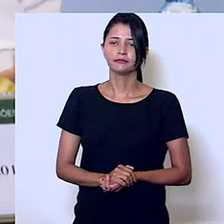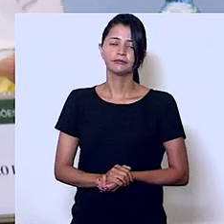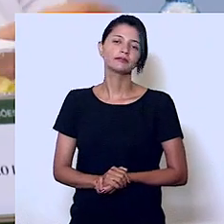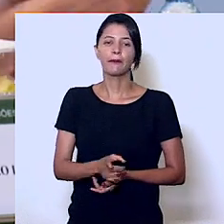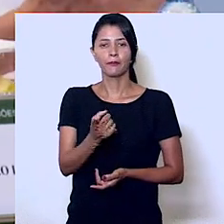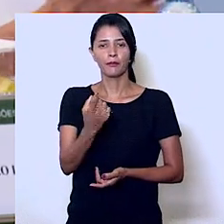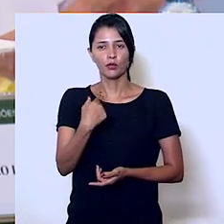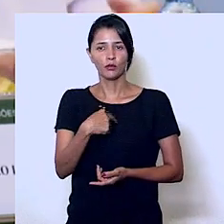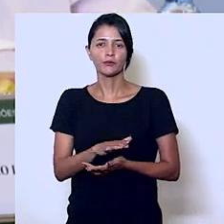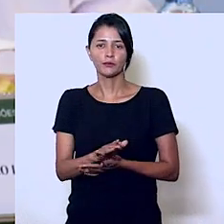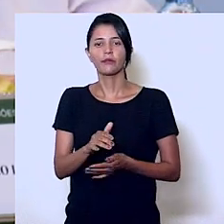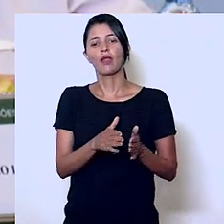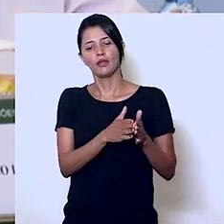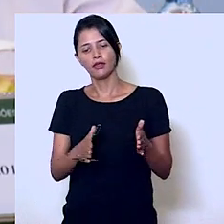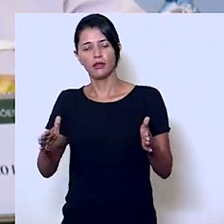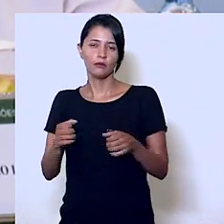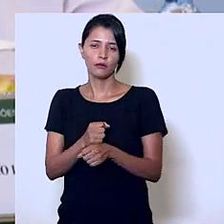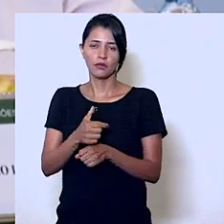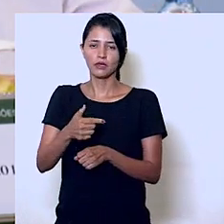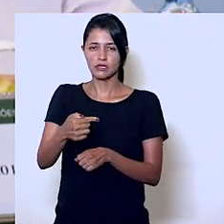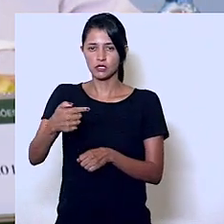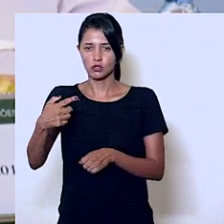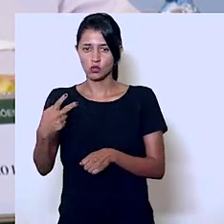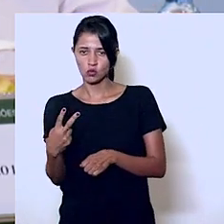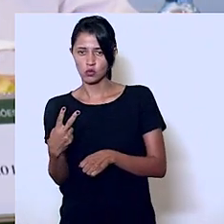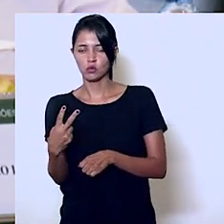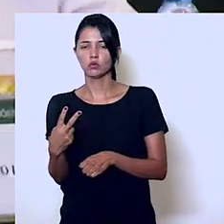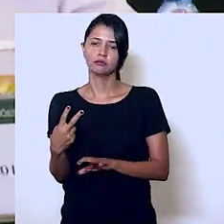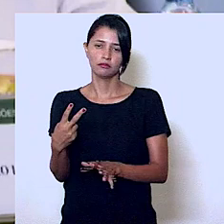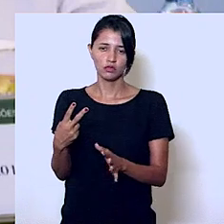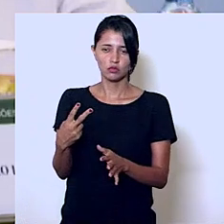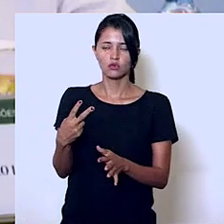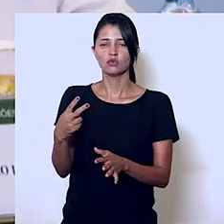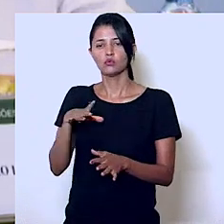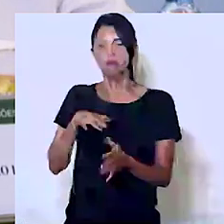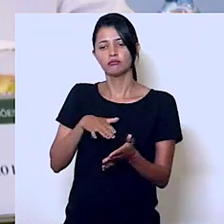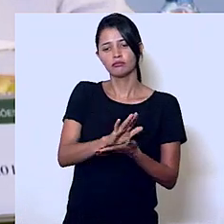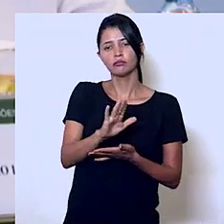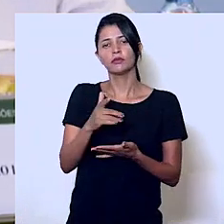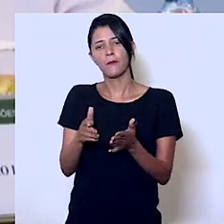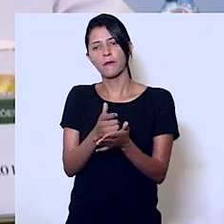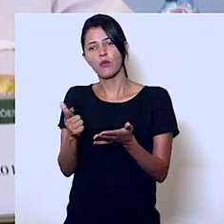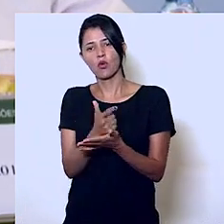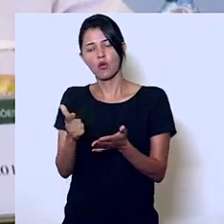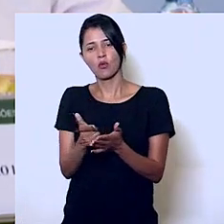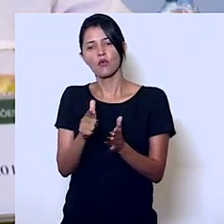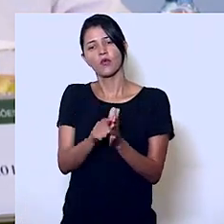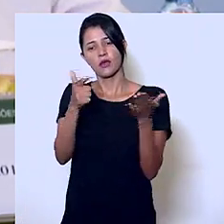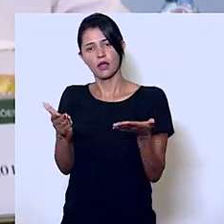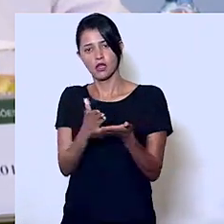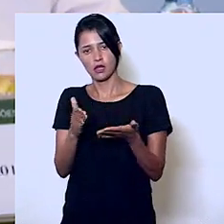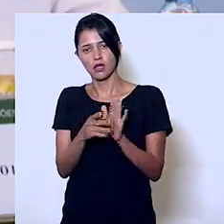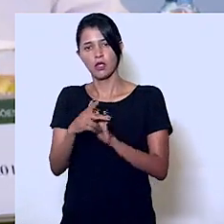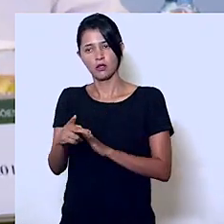em 72, quando do lançamento do caderno especial do Jornal do Brasil, tinha um cadernão econômico que todo ano saía, o